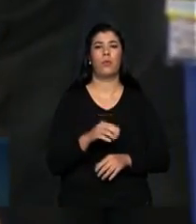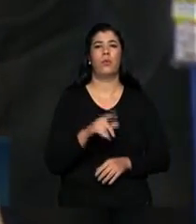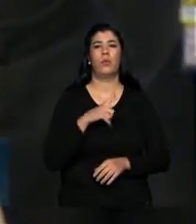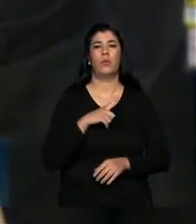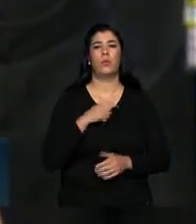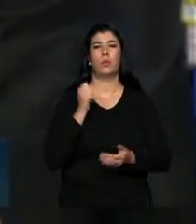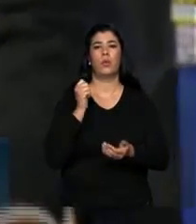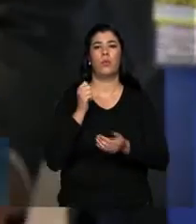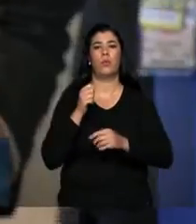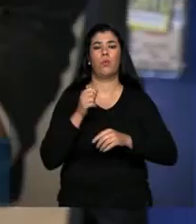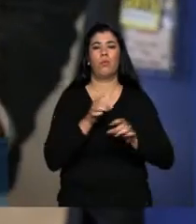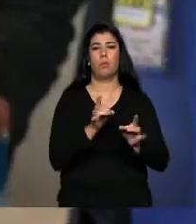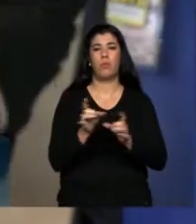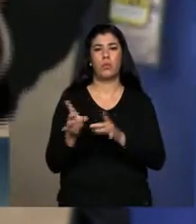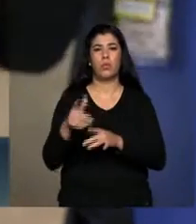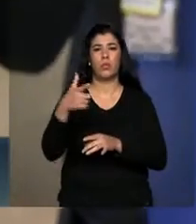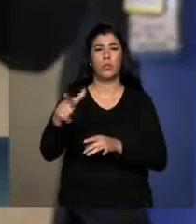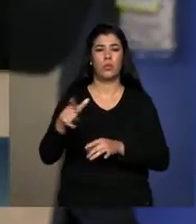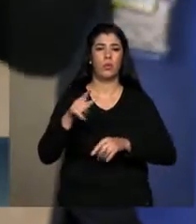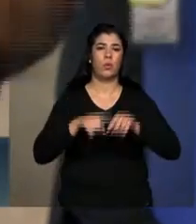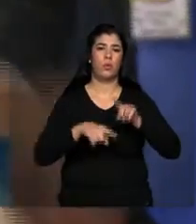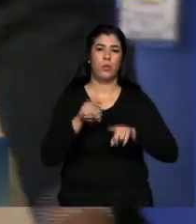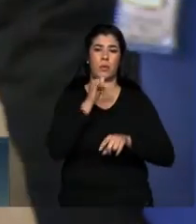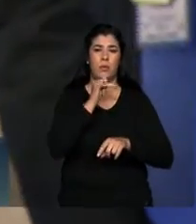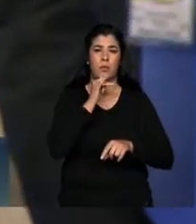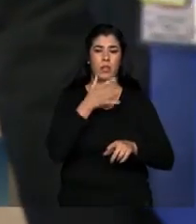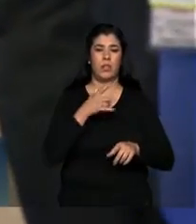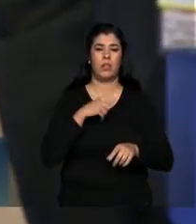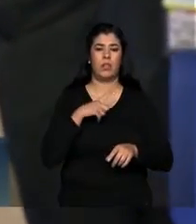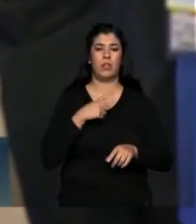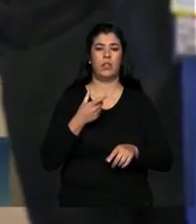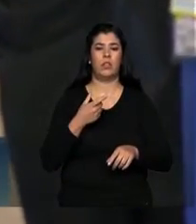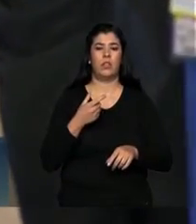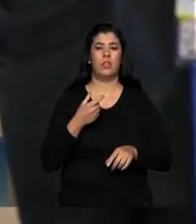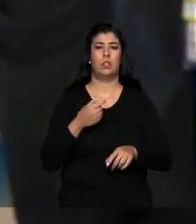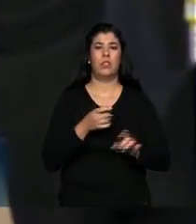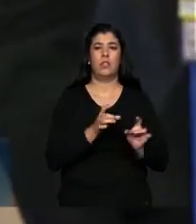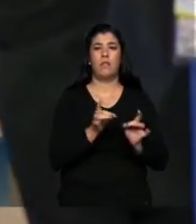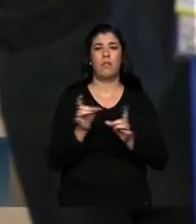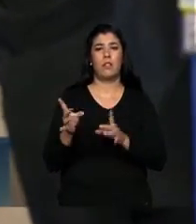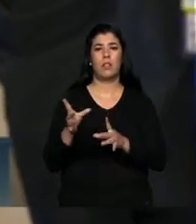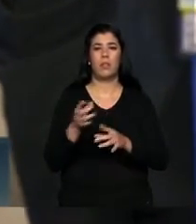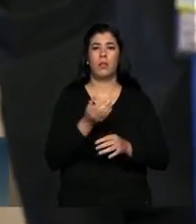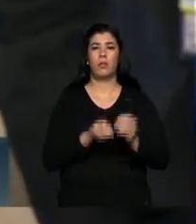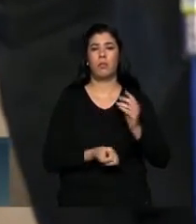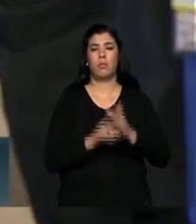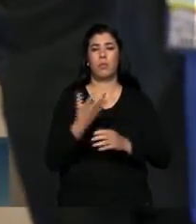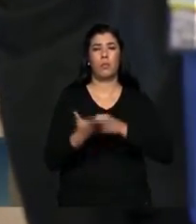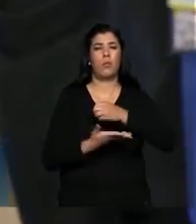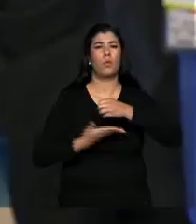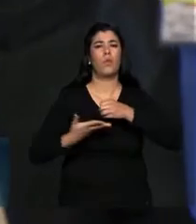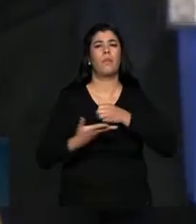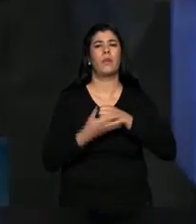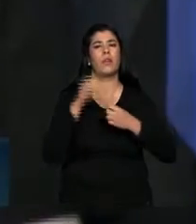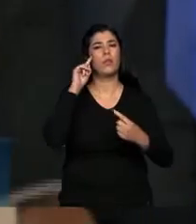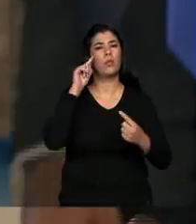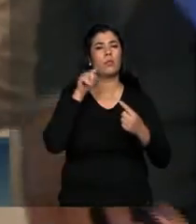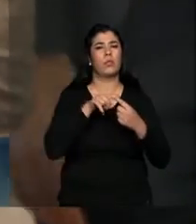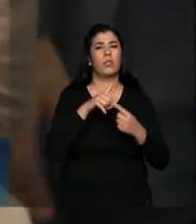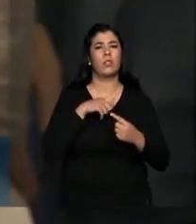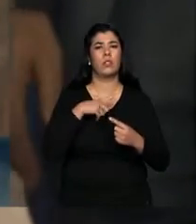maior parte do que exportamos nessa área são produtos básicos e o plano tem aí o objetivo de aumentar exportações de